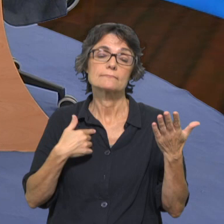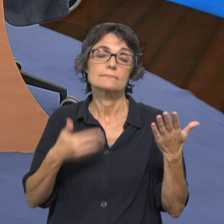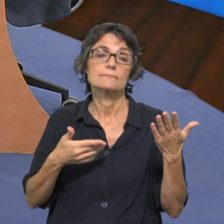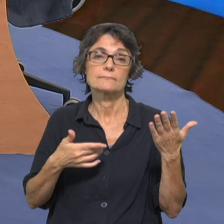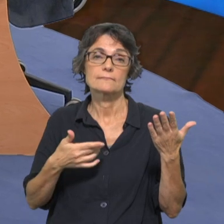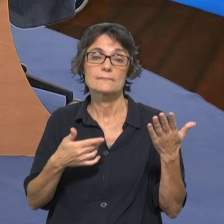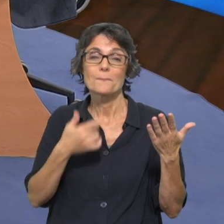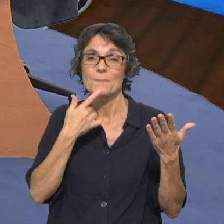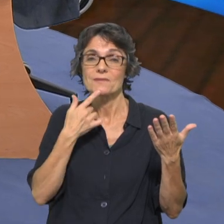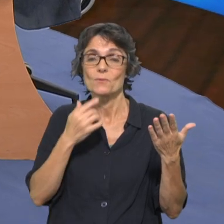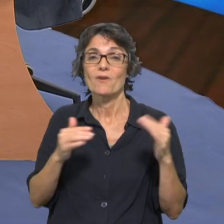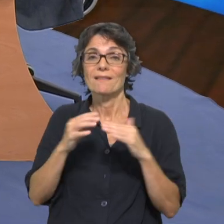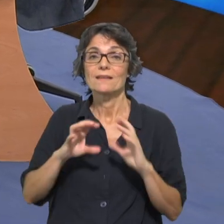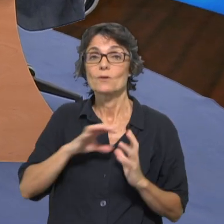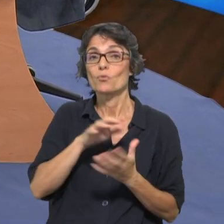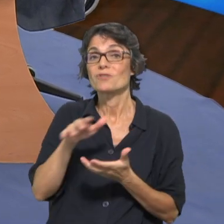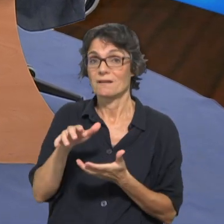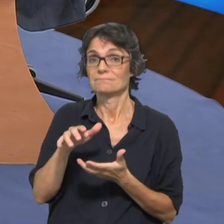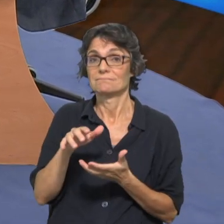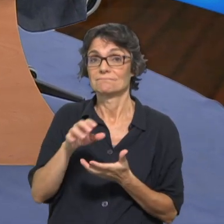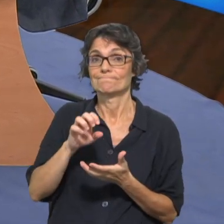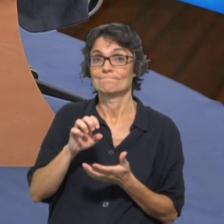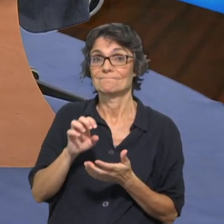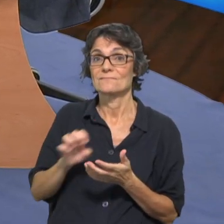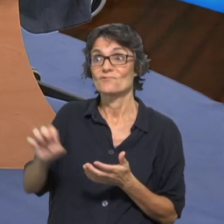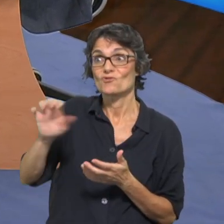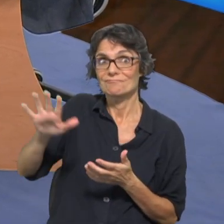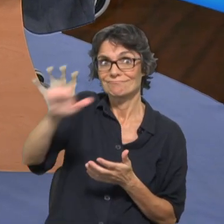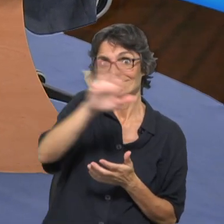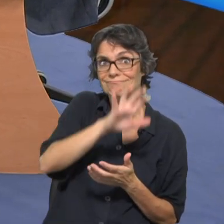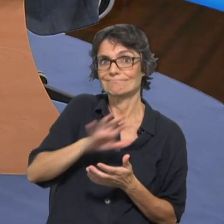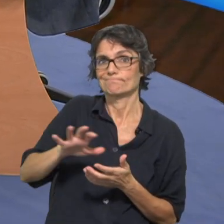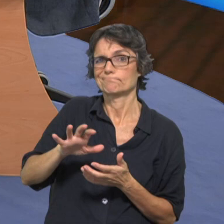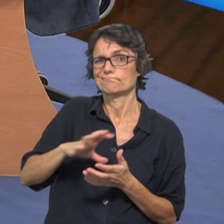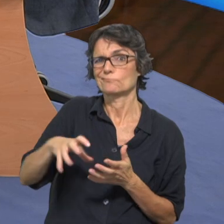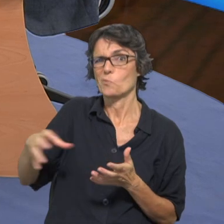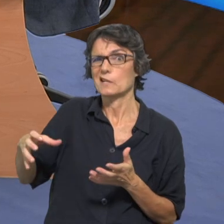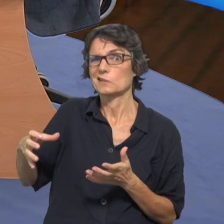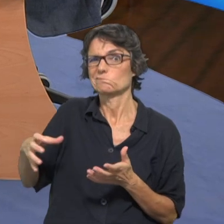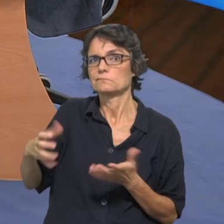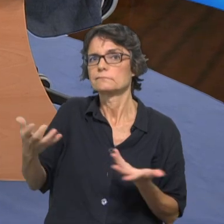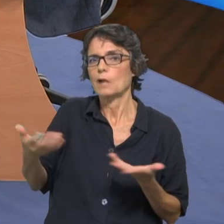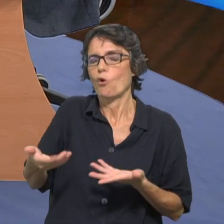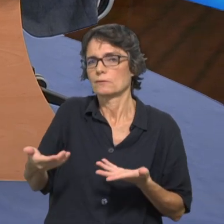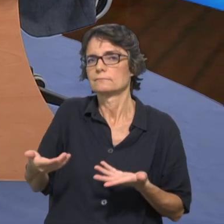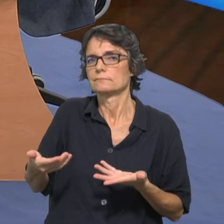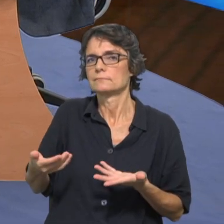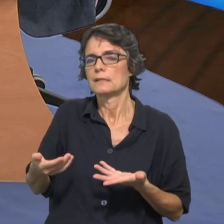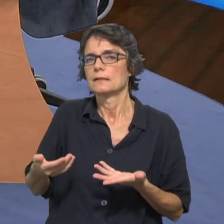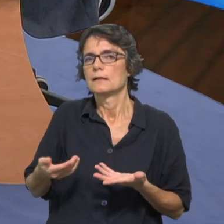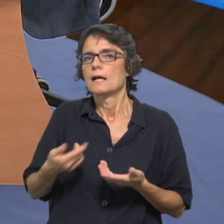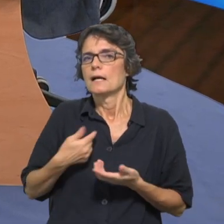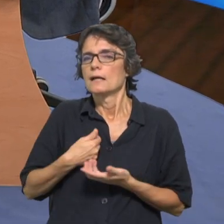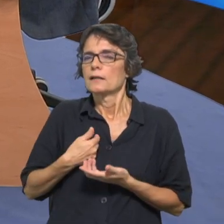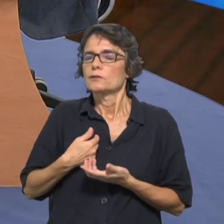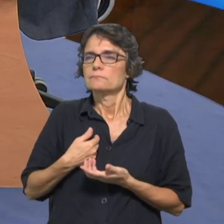algumas geografias isto pode ser complicado. E, portanto, eu aposto muito na